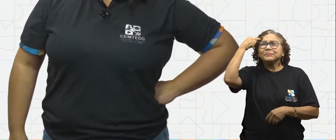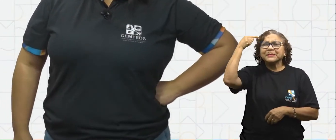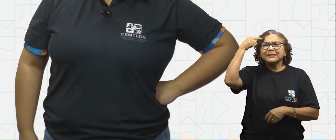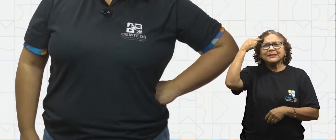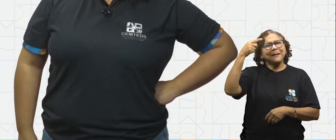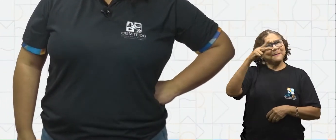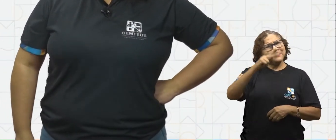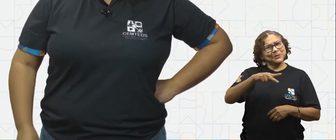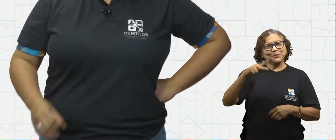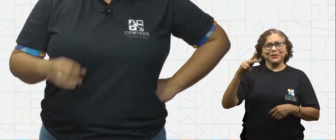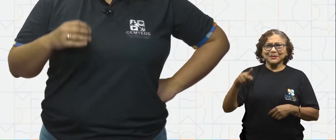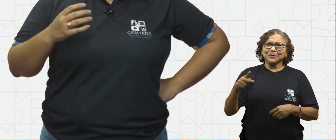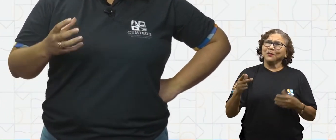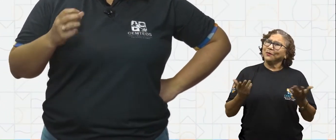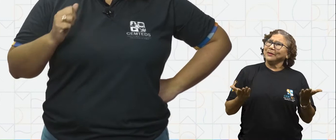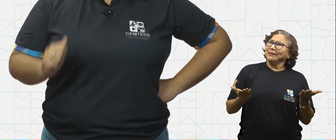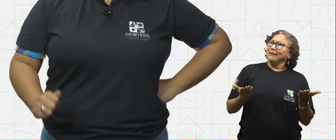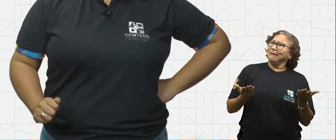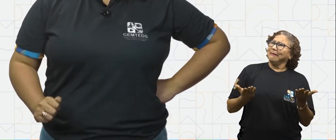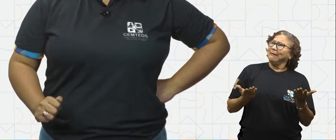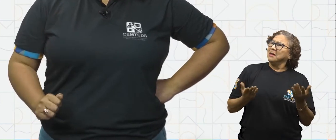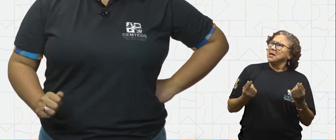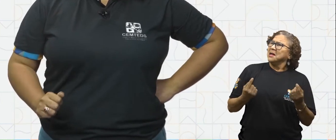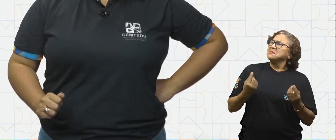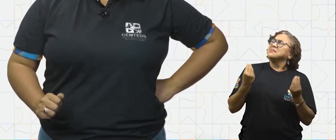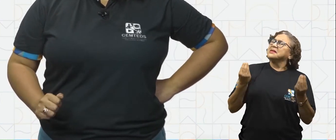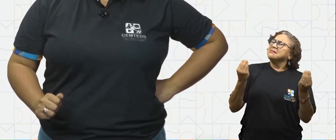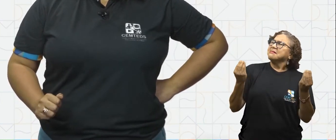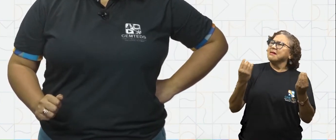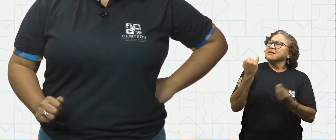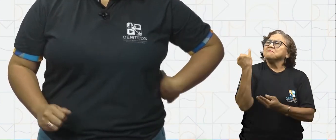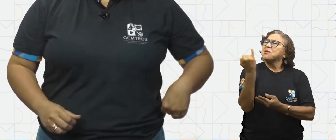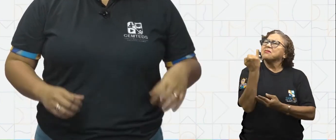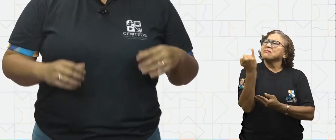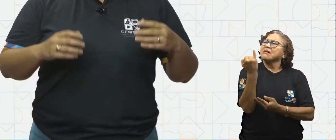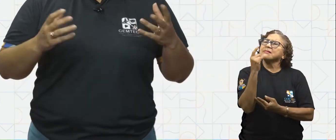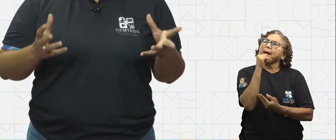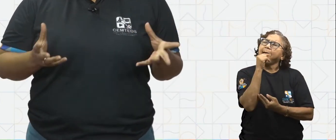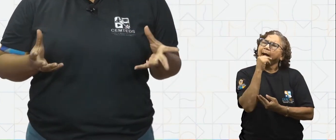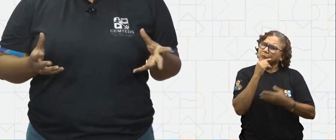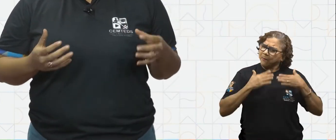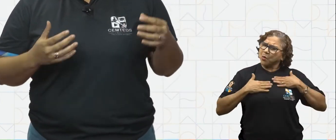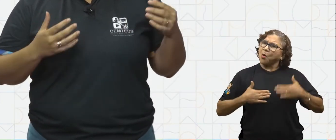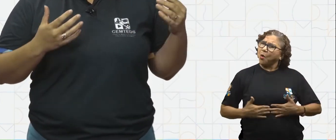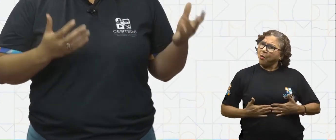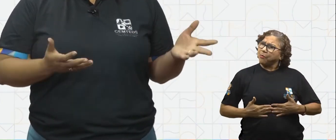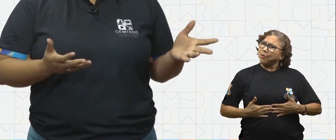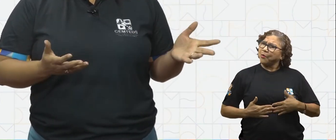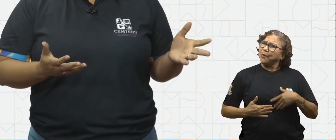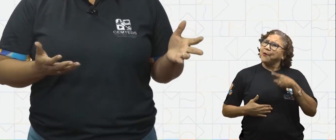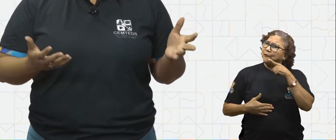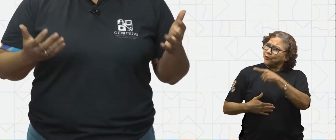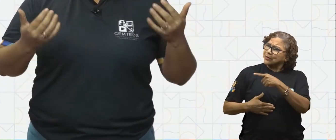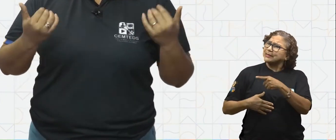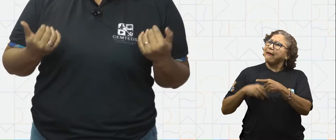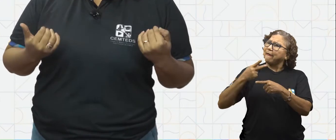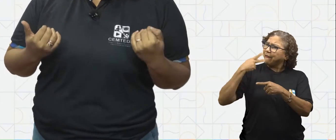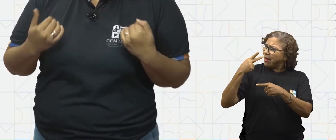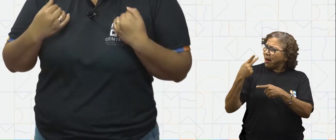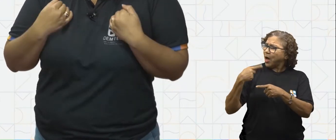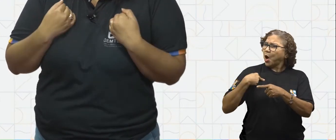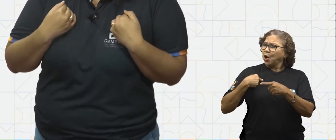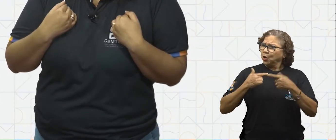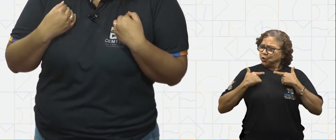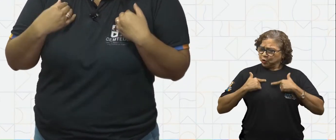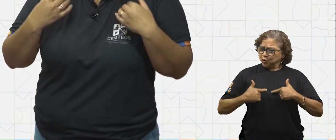mas professora, qual a importância da água para o nosso corpo? A senhora falou sobre hidratação,